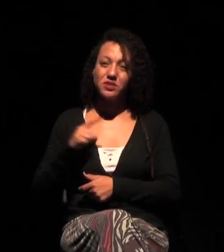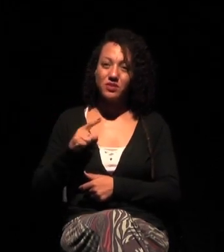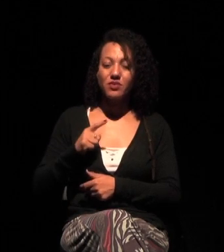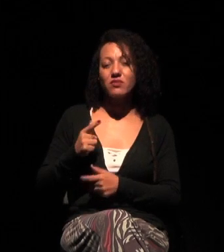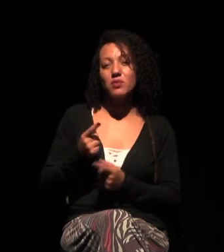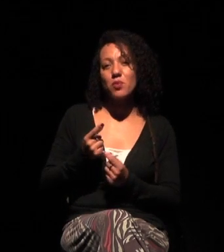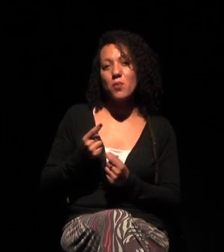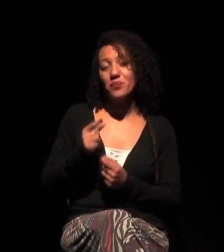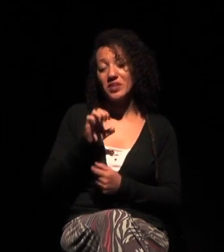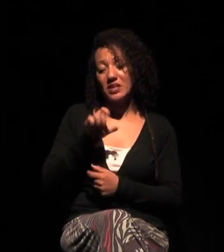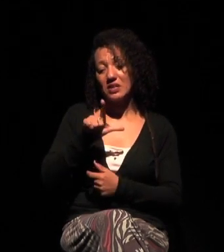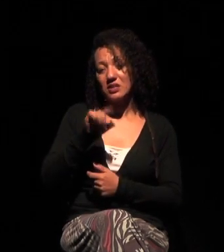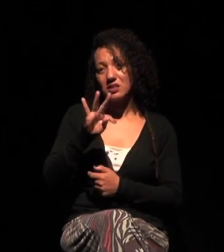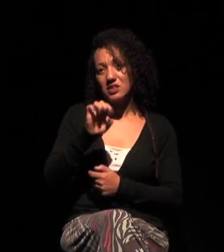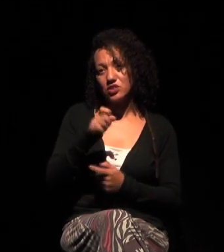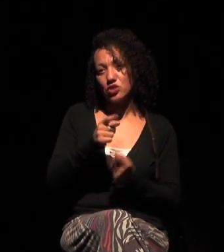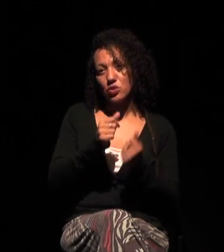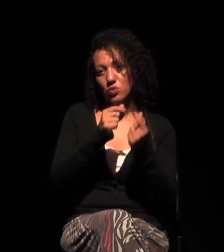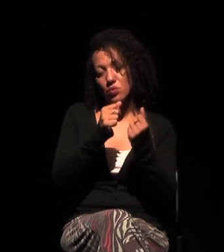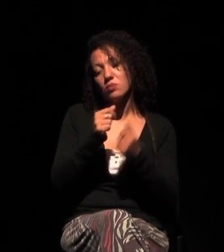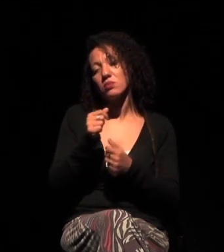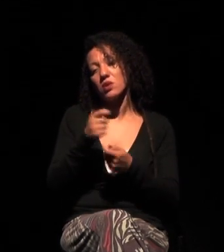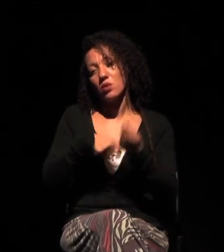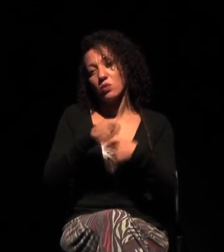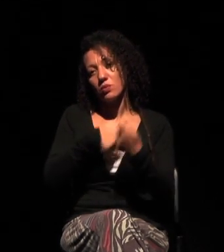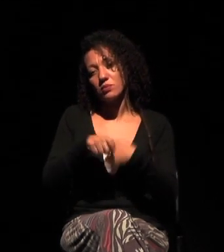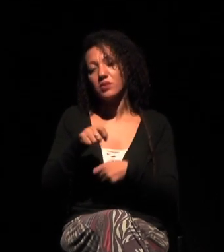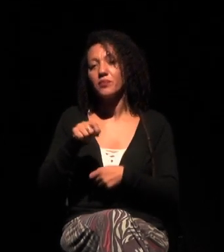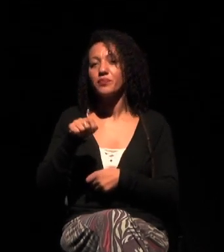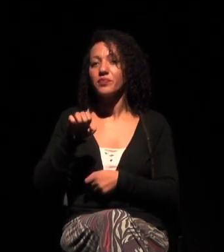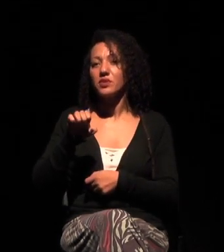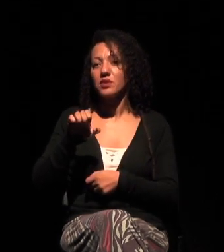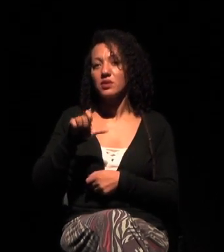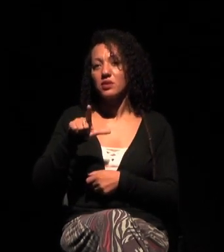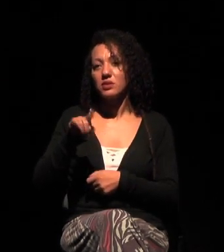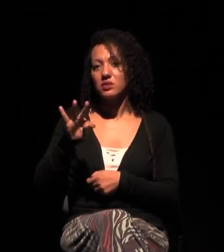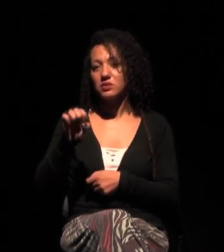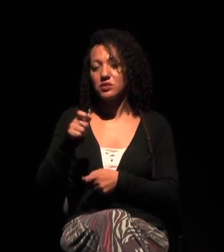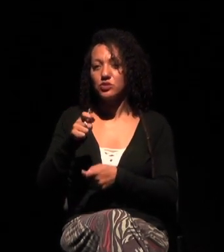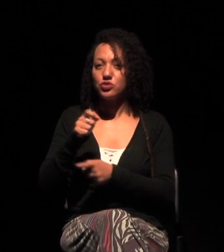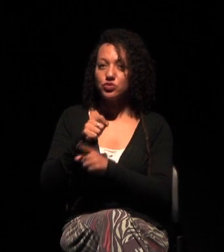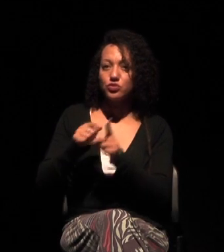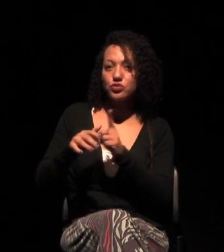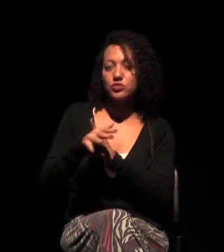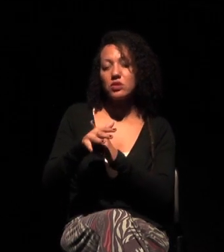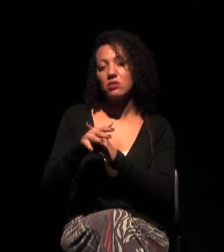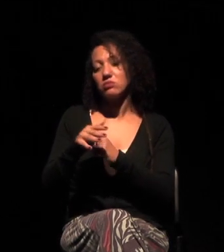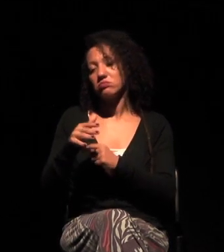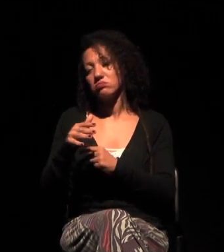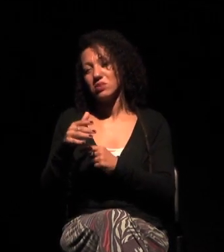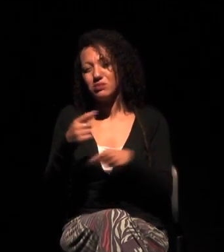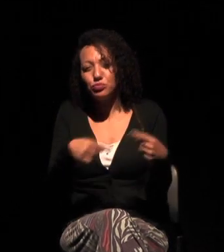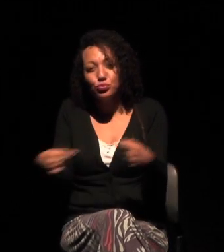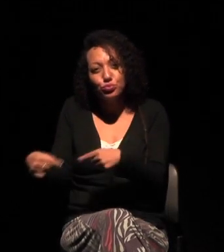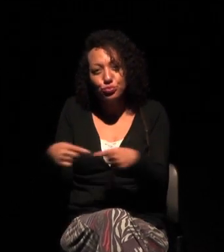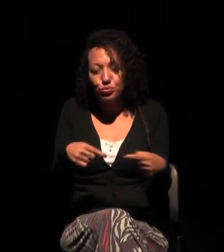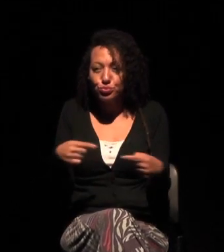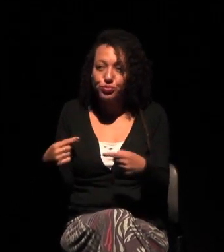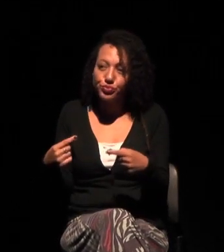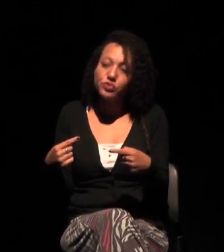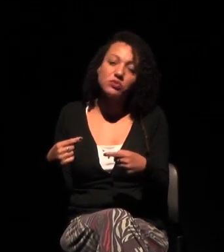as elites políticas e litos sociais de uma forma completamente diferente evidentemente aqui hoje